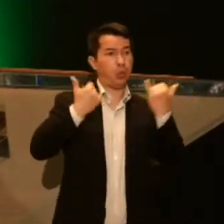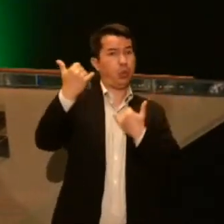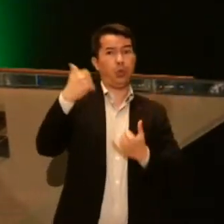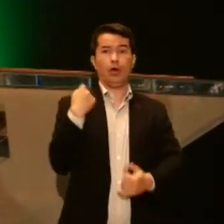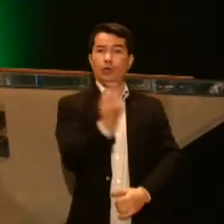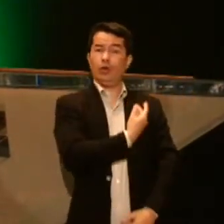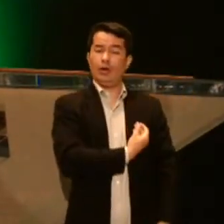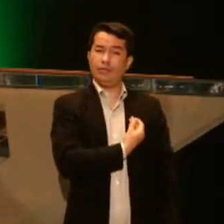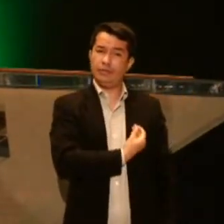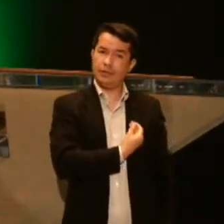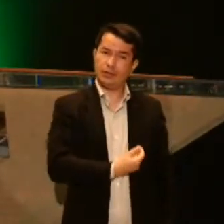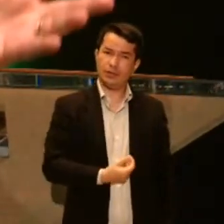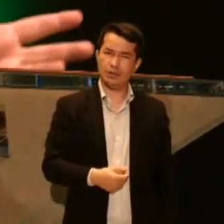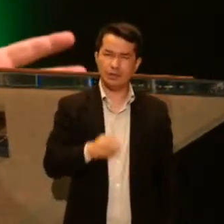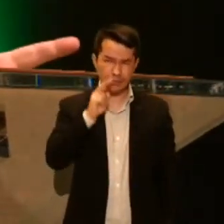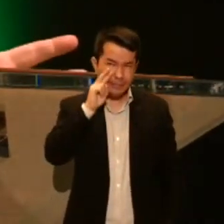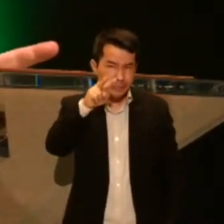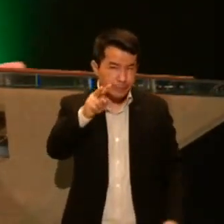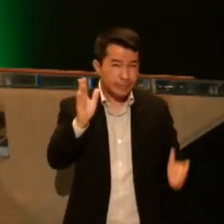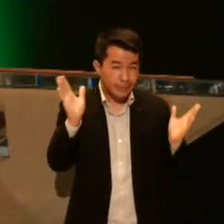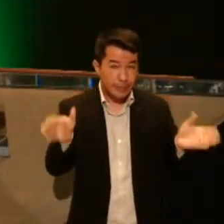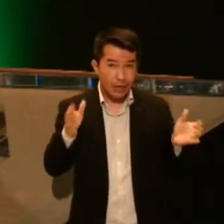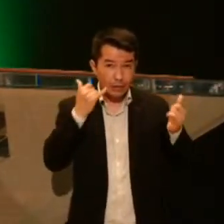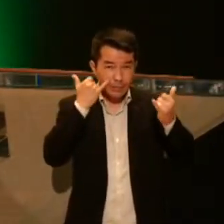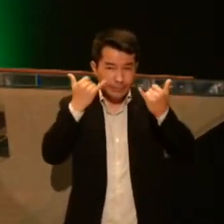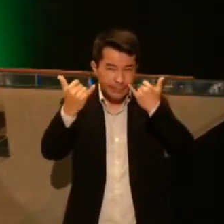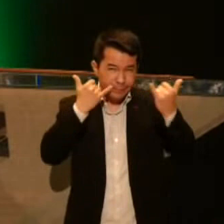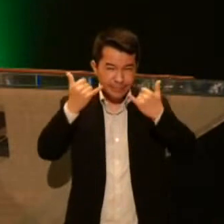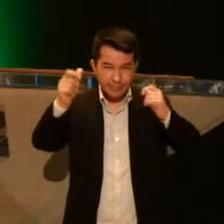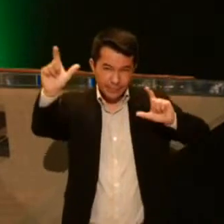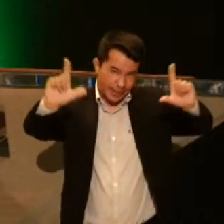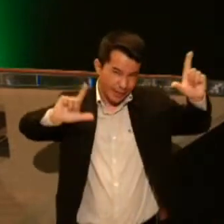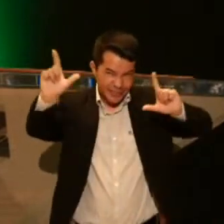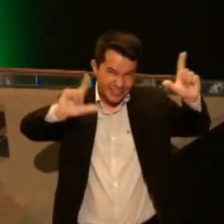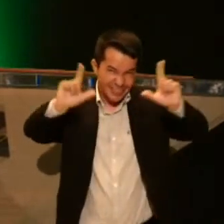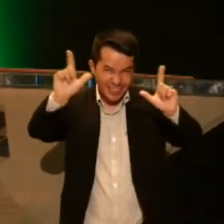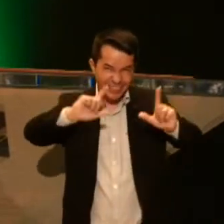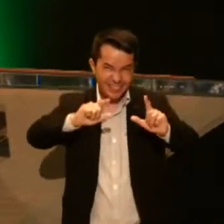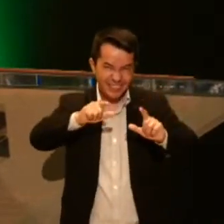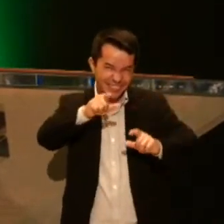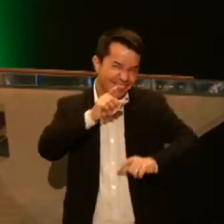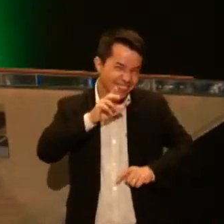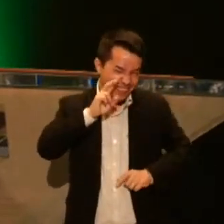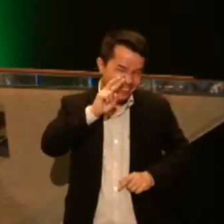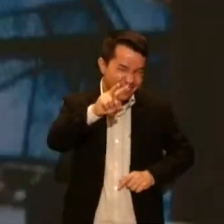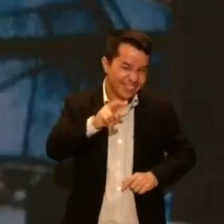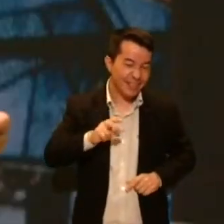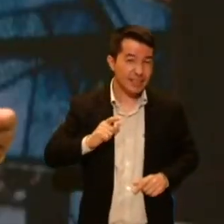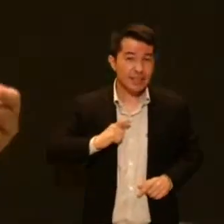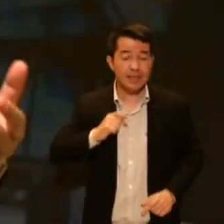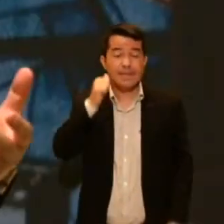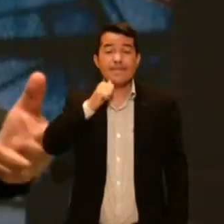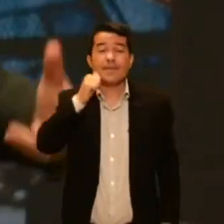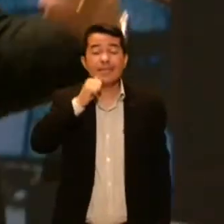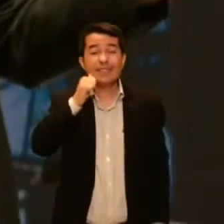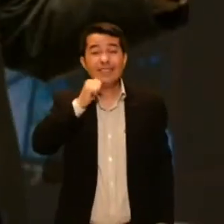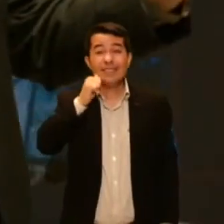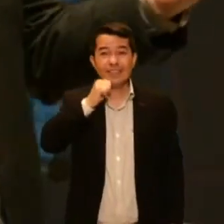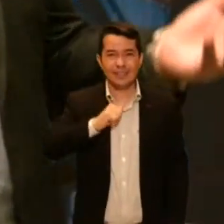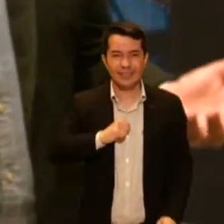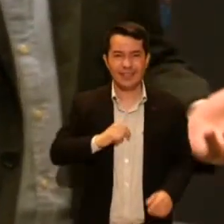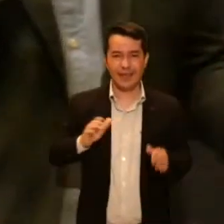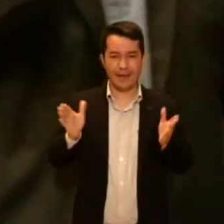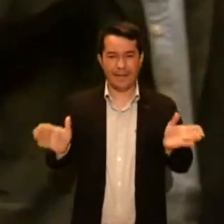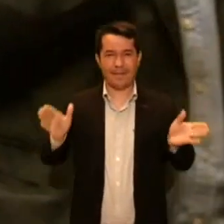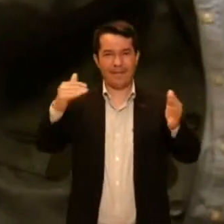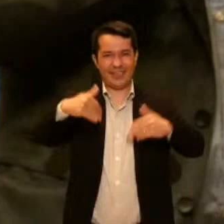na televisão, né? Você já deve ter assistido, mas eu achei muito criativa aquela propaganda, onde uma menininha vai dando os presentes